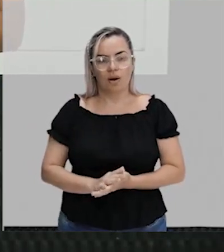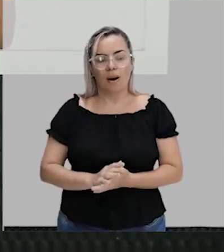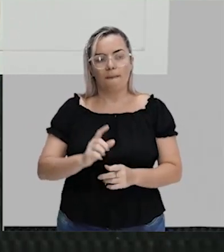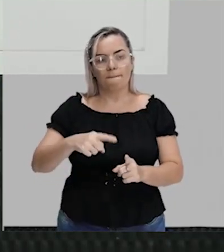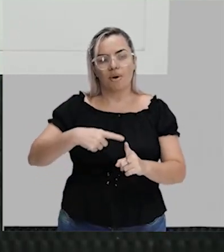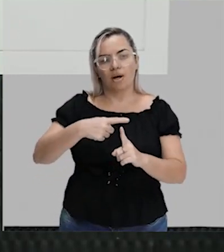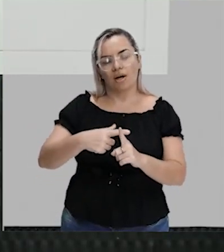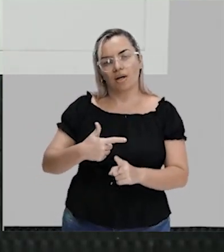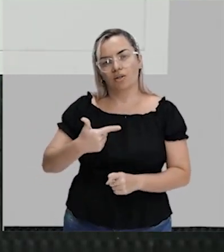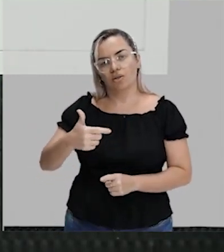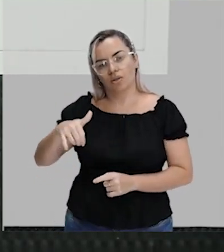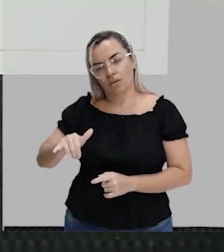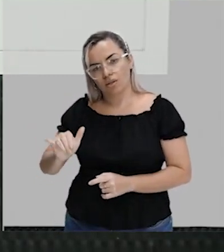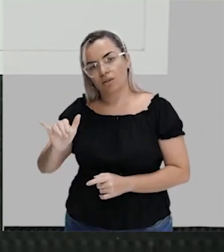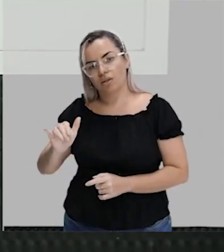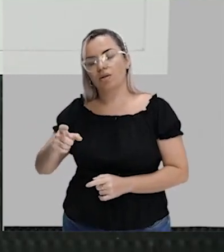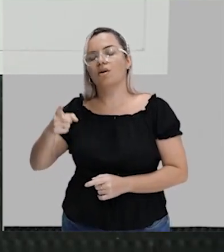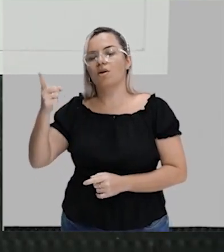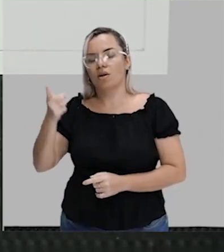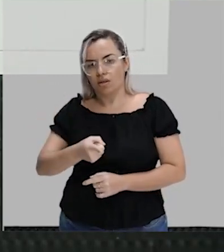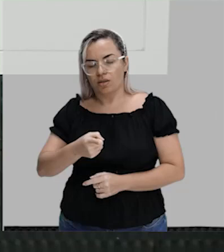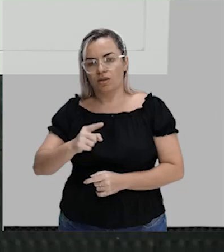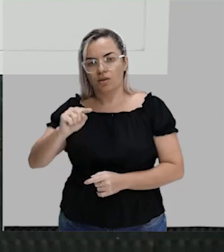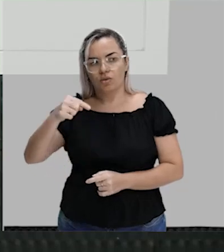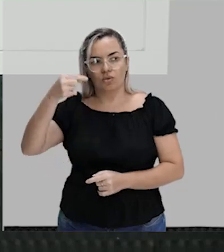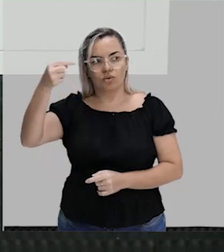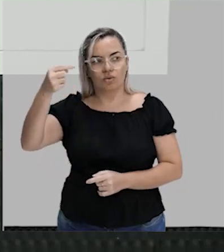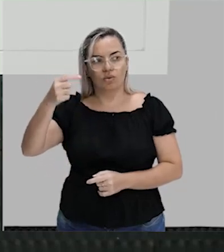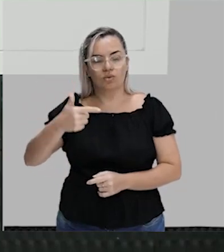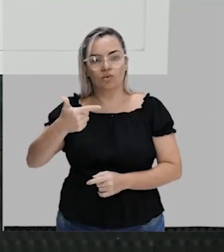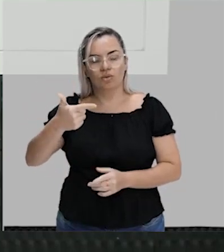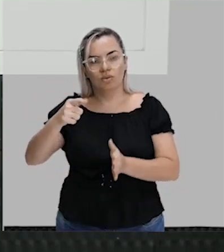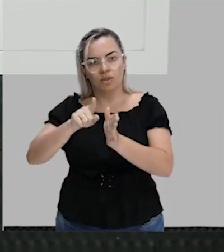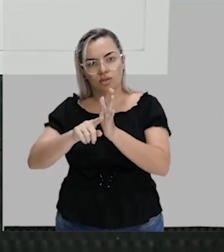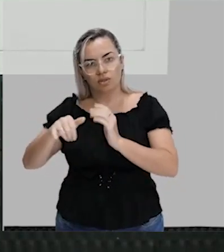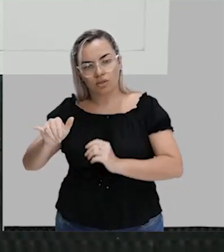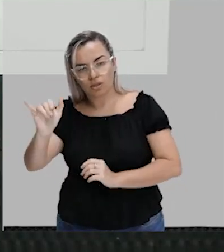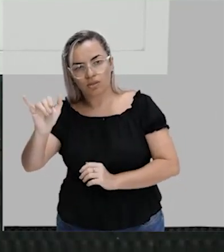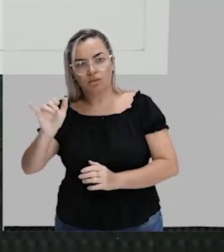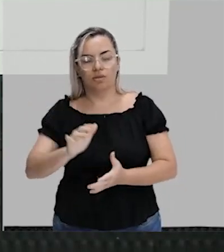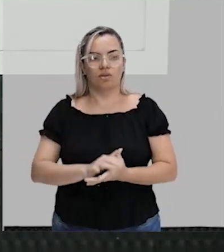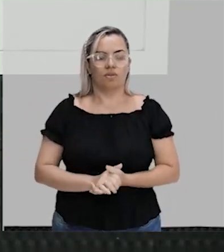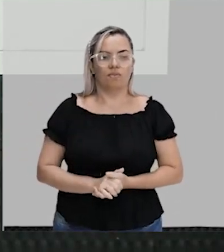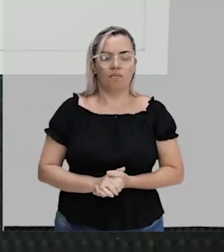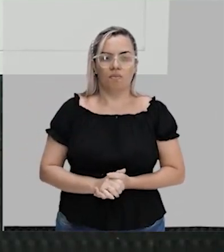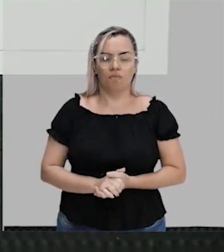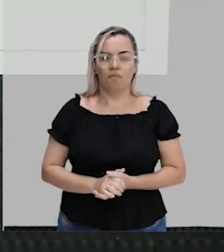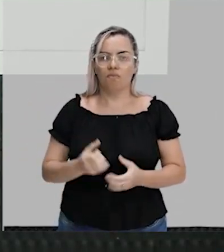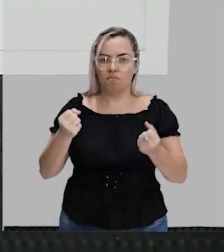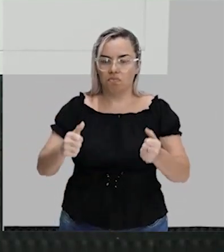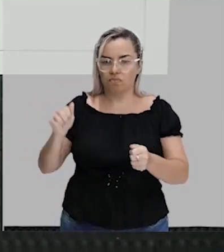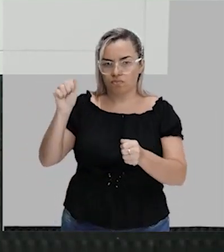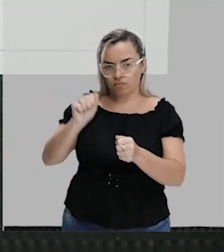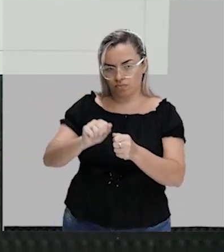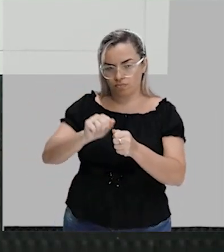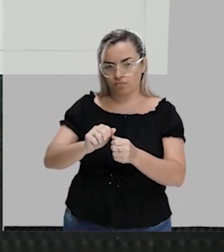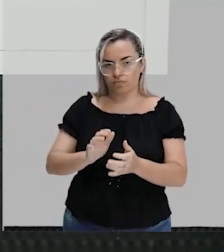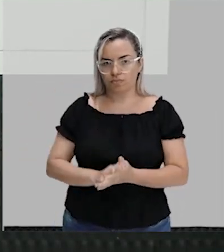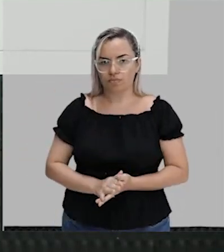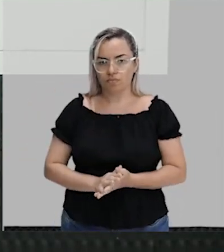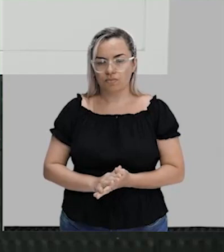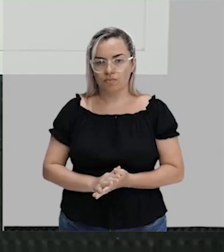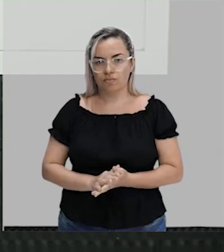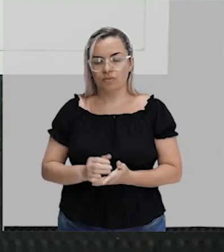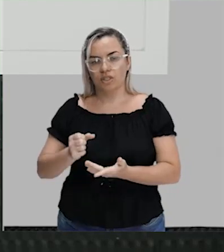certo eu posso fazer isso possa o princípio multiplicativo né Então beleza vamos lá então